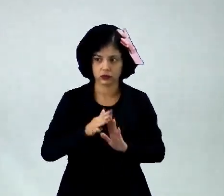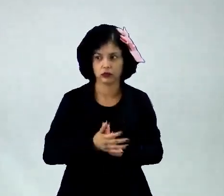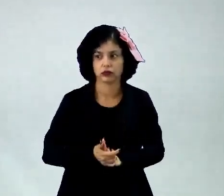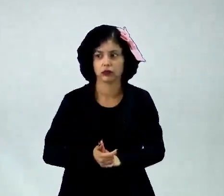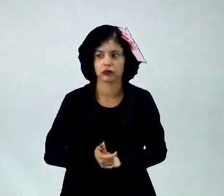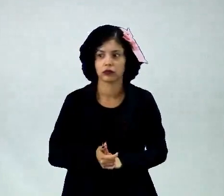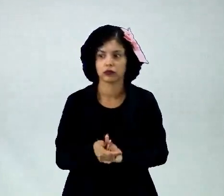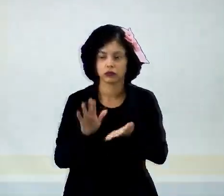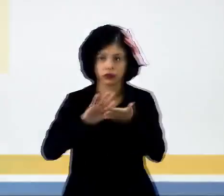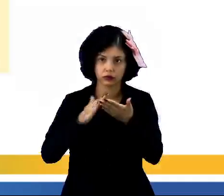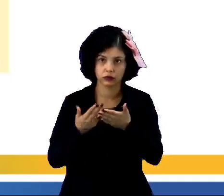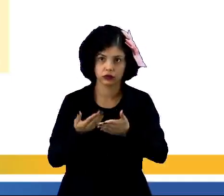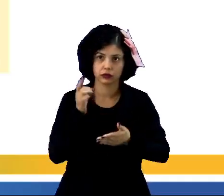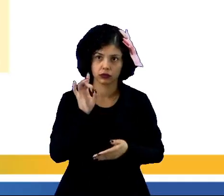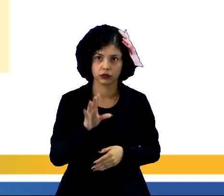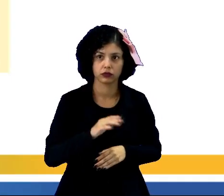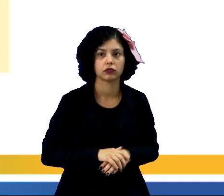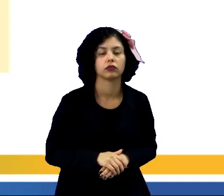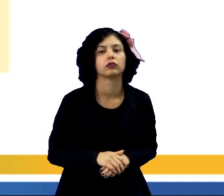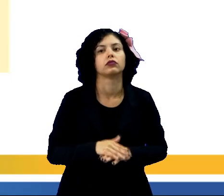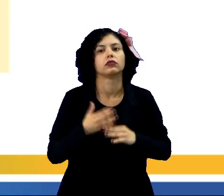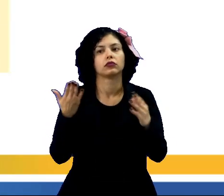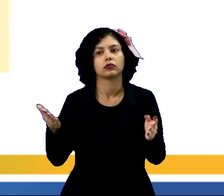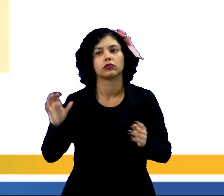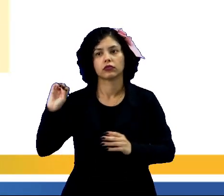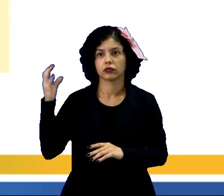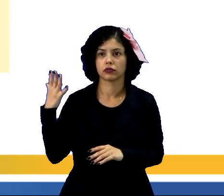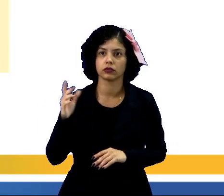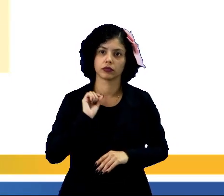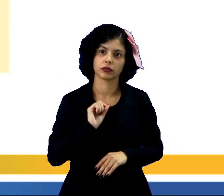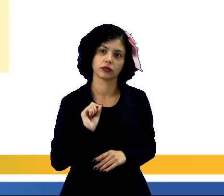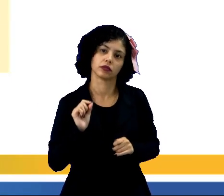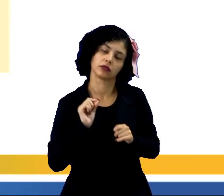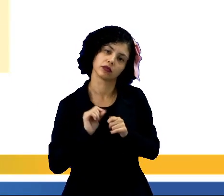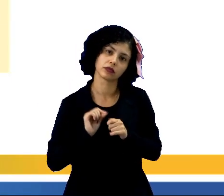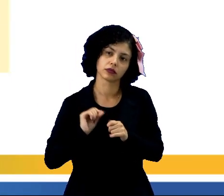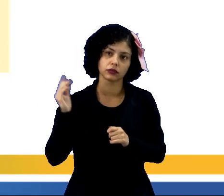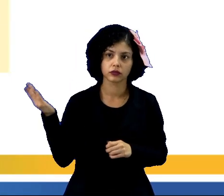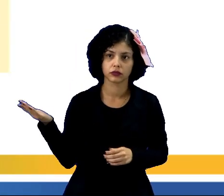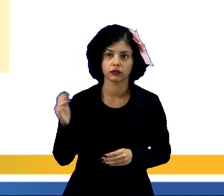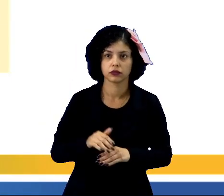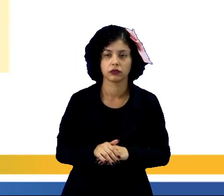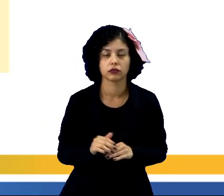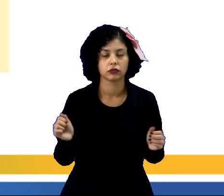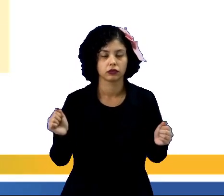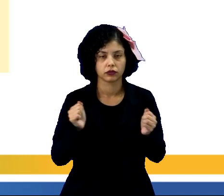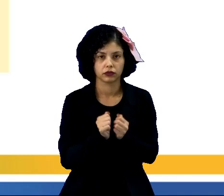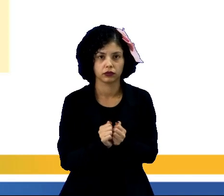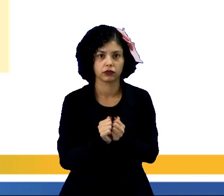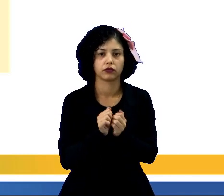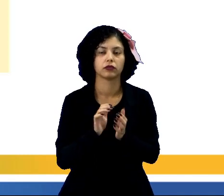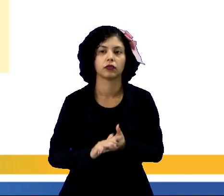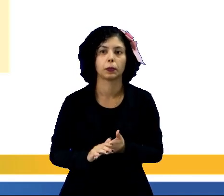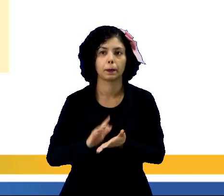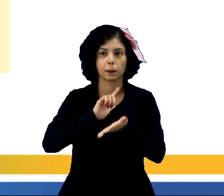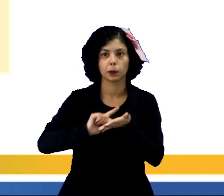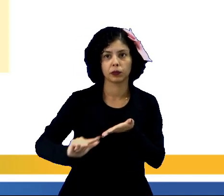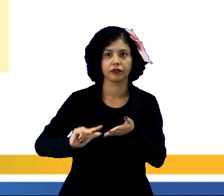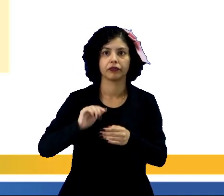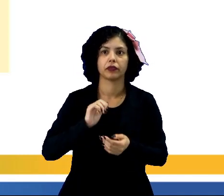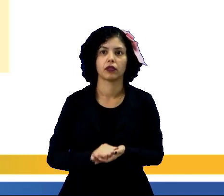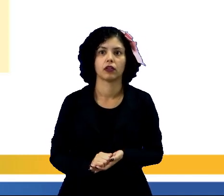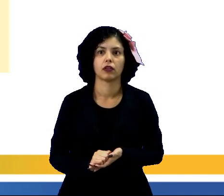para ter uma interpretação só. Então, nesse caso, o que ele fez aí? Ele juntou, né,